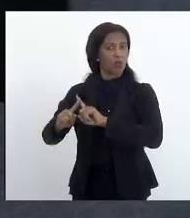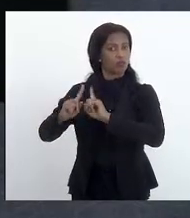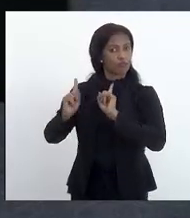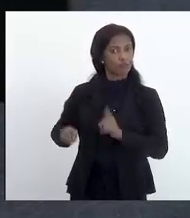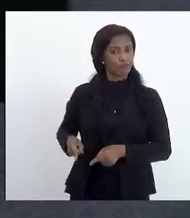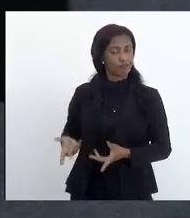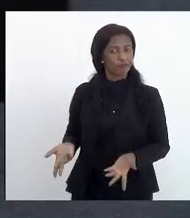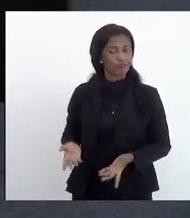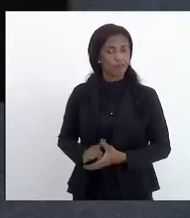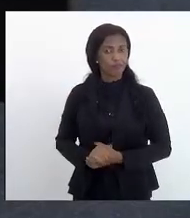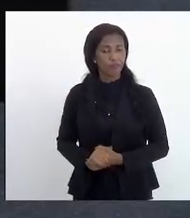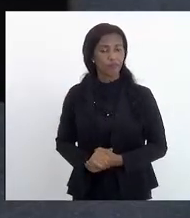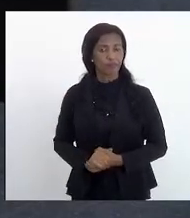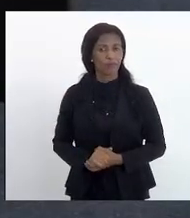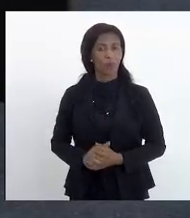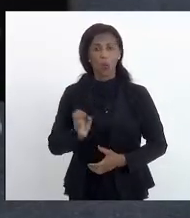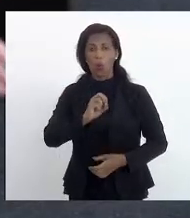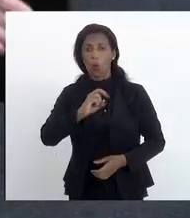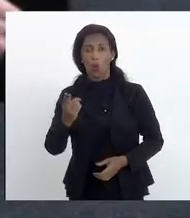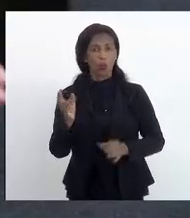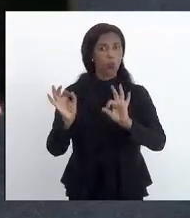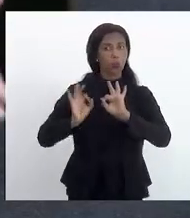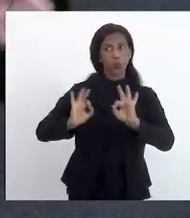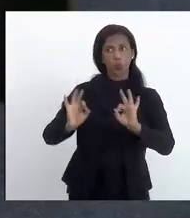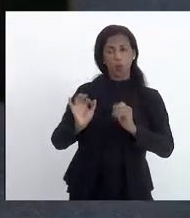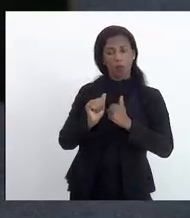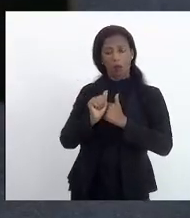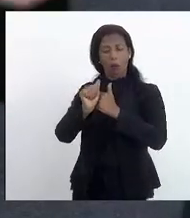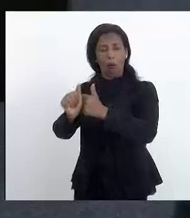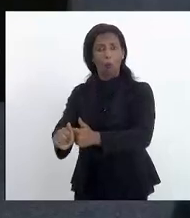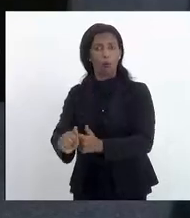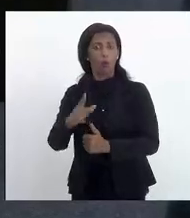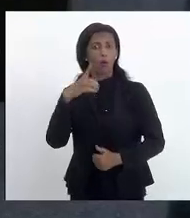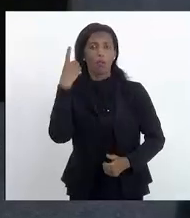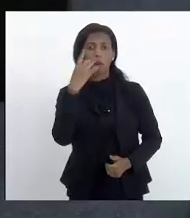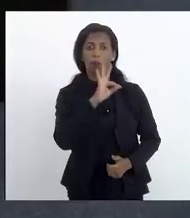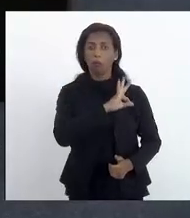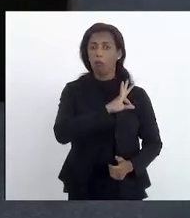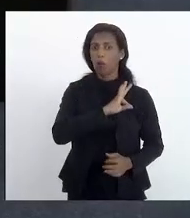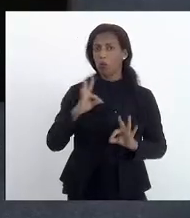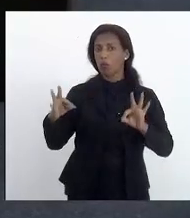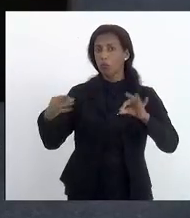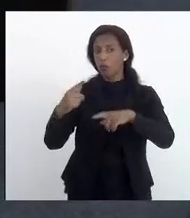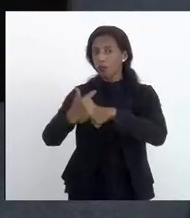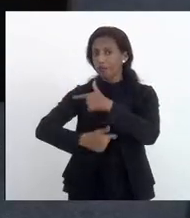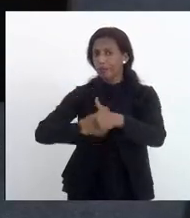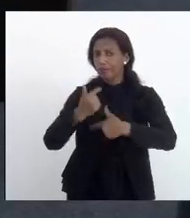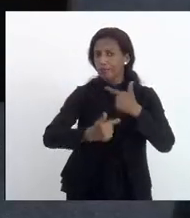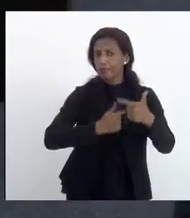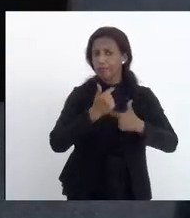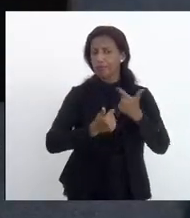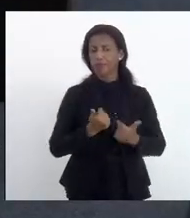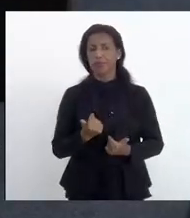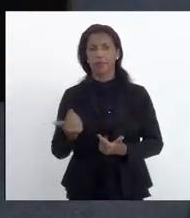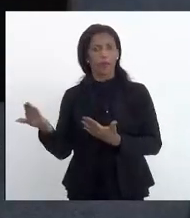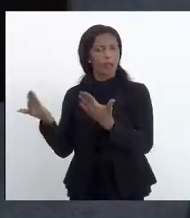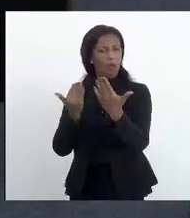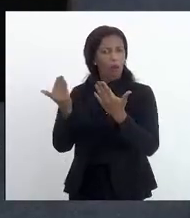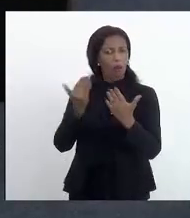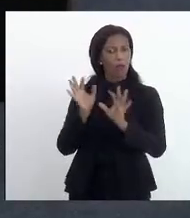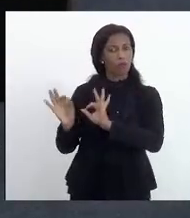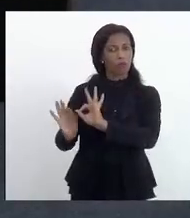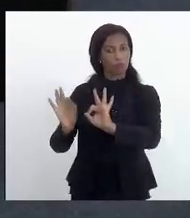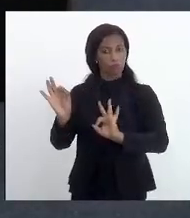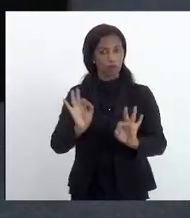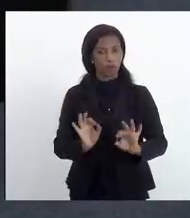servidores? Ou ninguém acompanhou, deputada Marta Rocha, todo o nosso trabalho em relação às